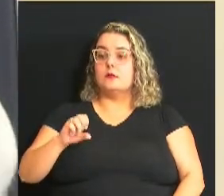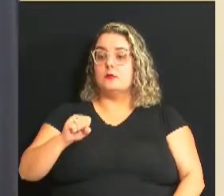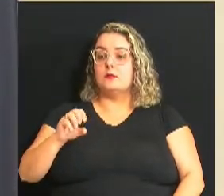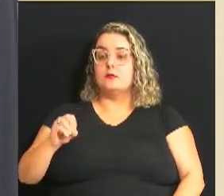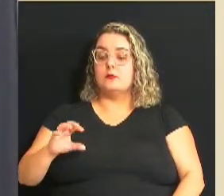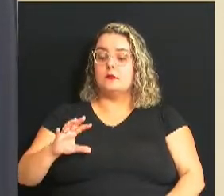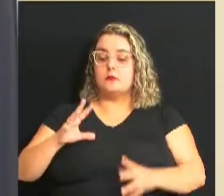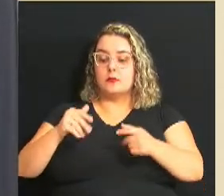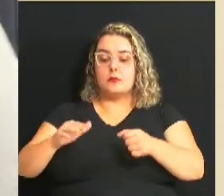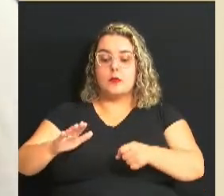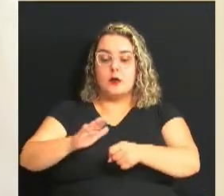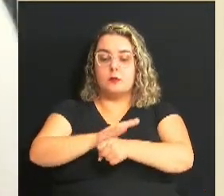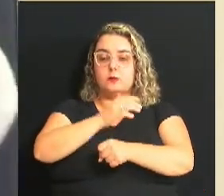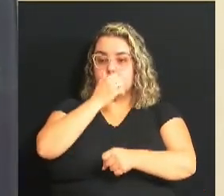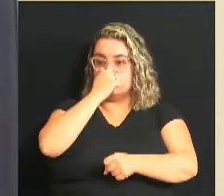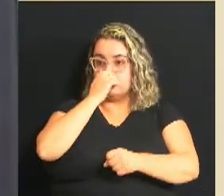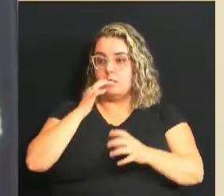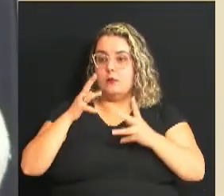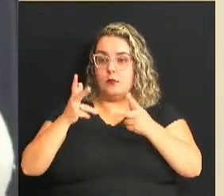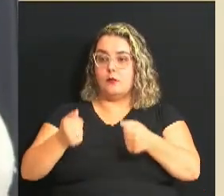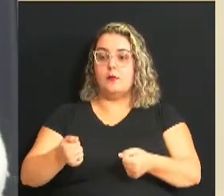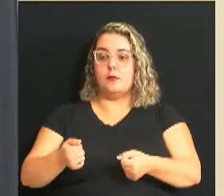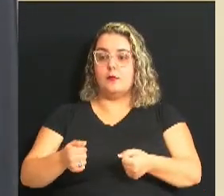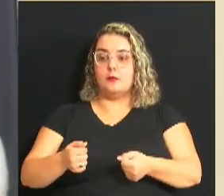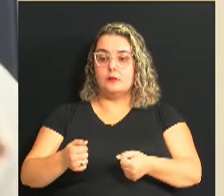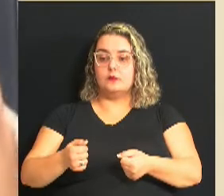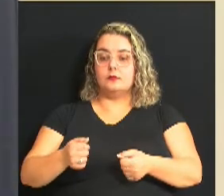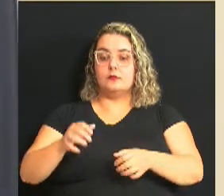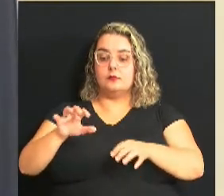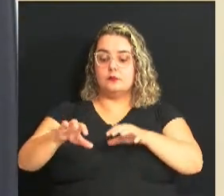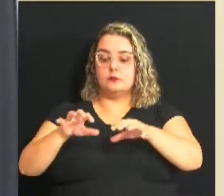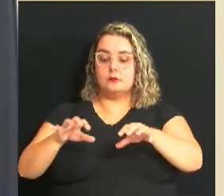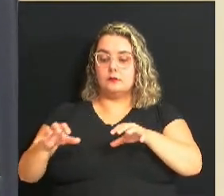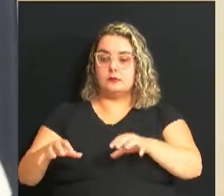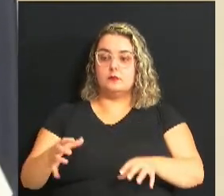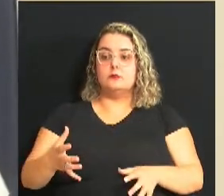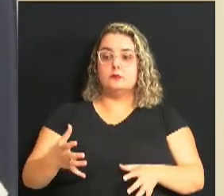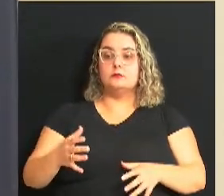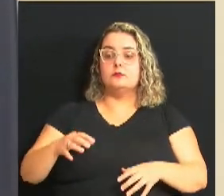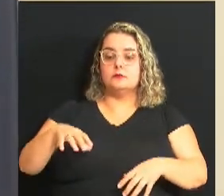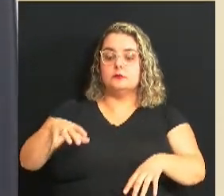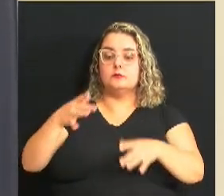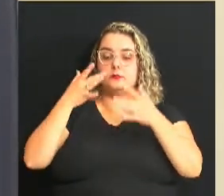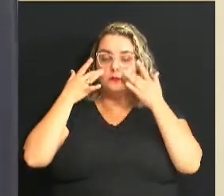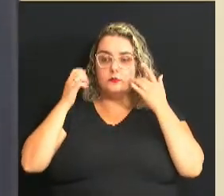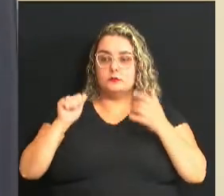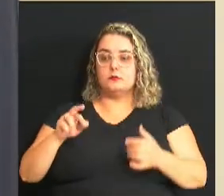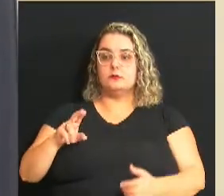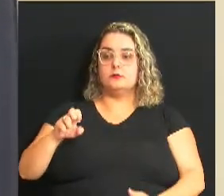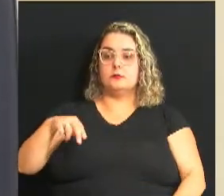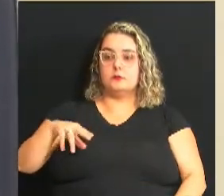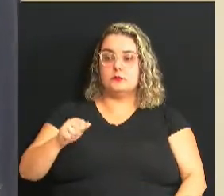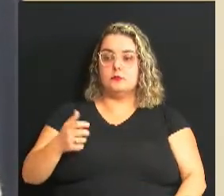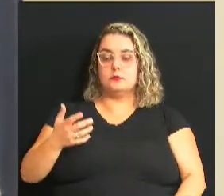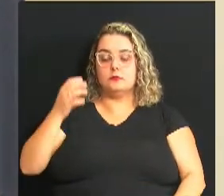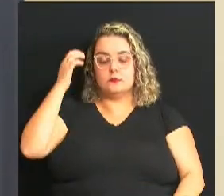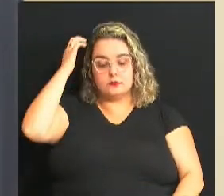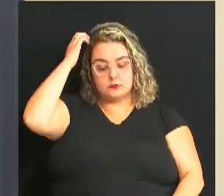todo o mapeamento da onde era a questão do teatro de arena, que fazia, né,